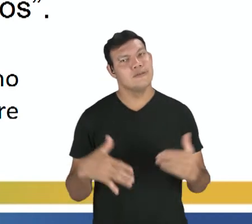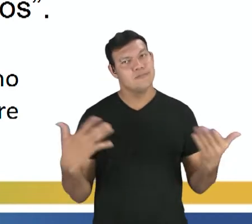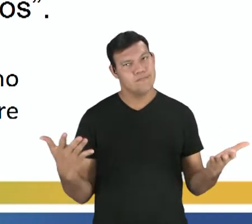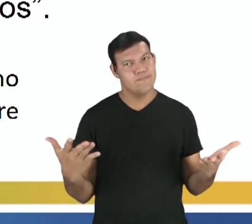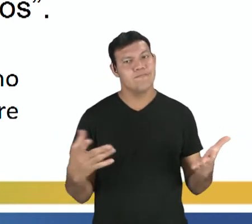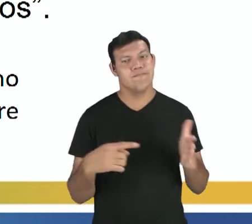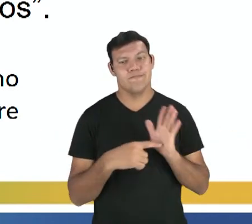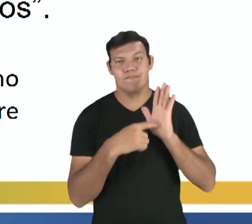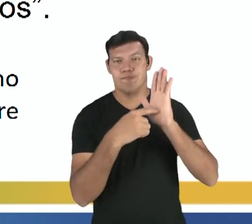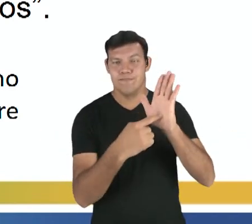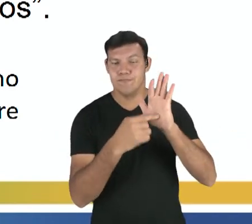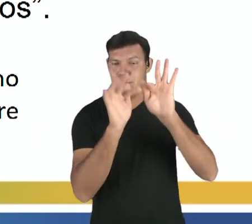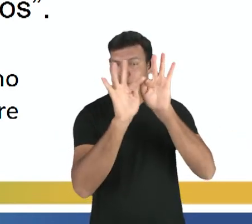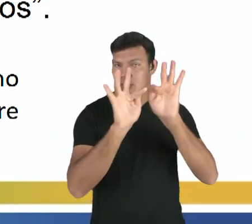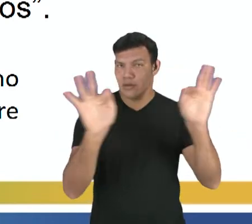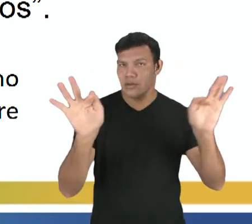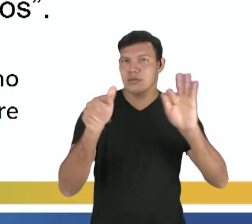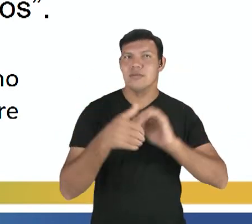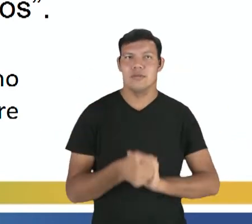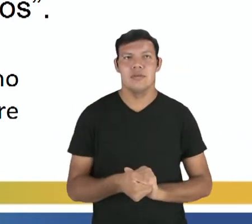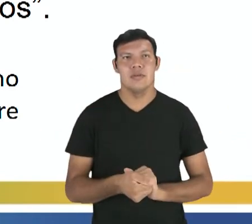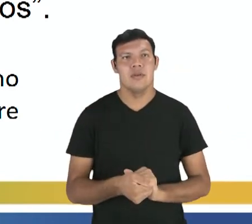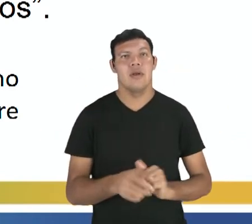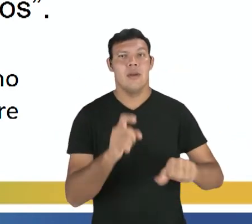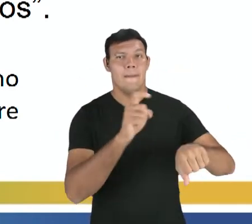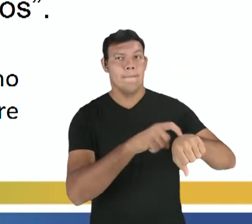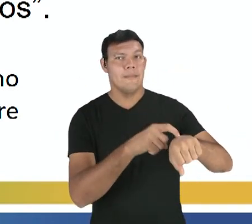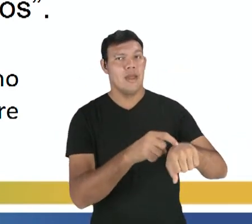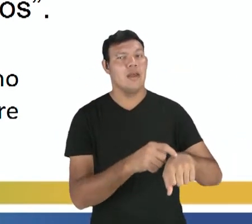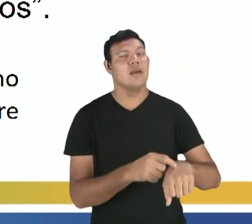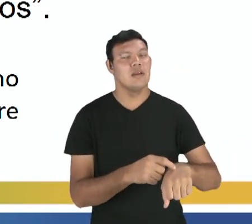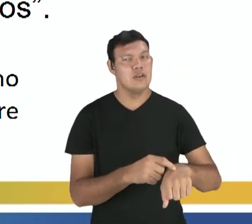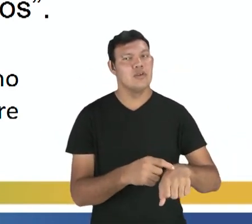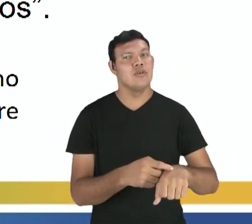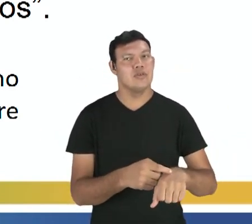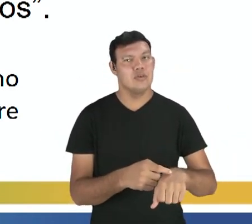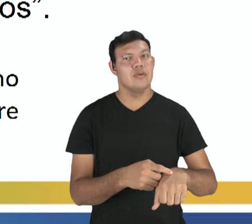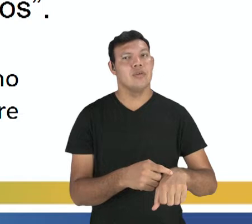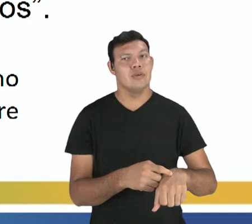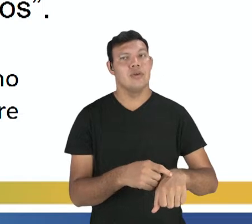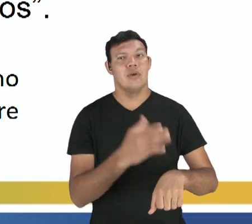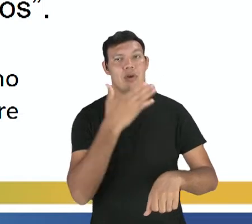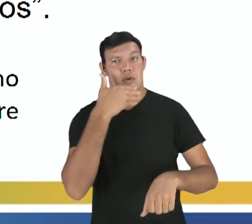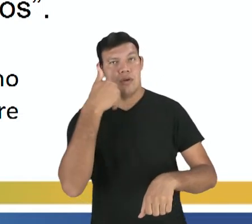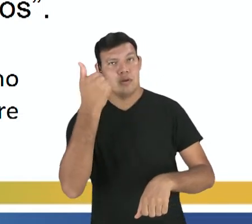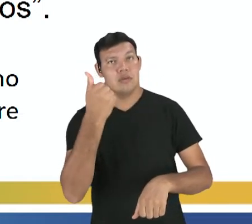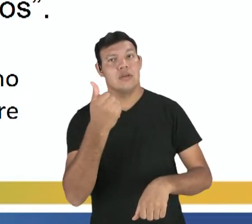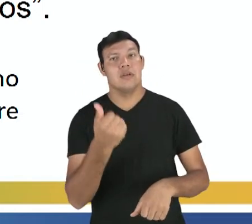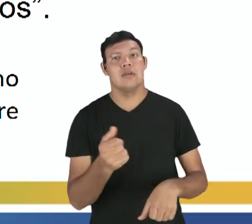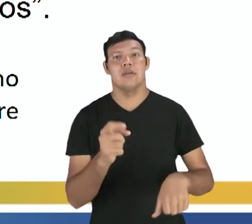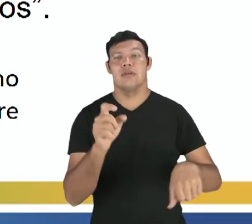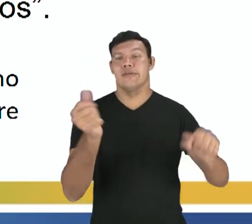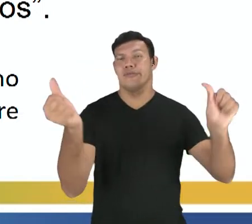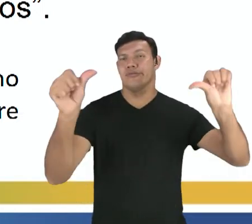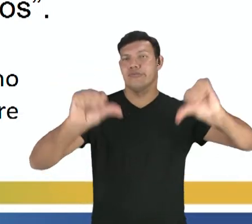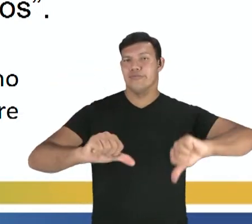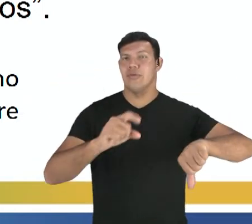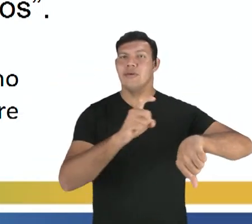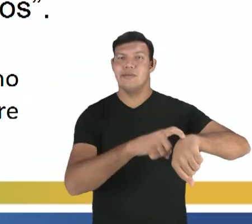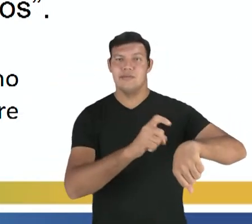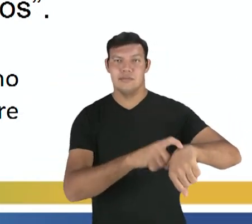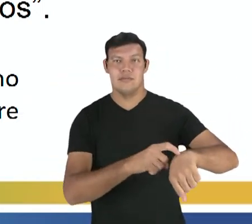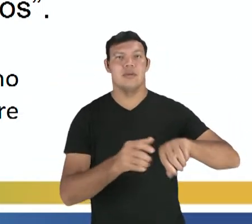aí nessa frase. Foi o melhor dos tempos, foi o pior dos tempos. O autor, Dickens, fez